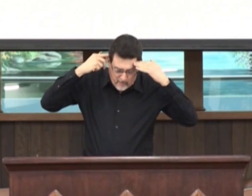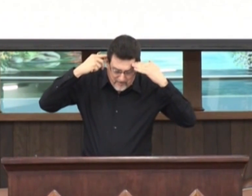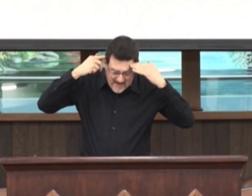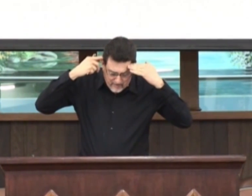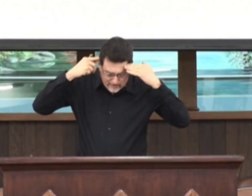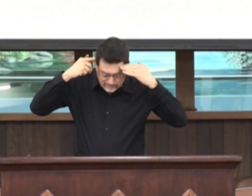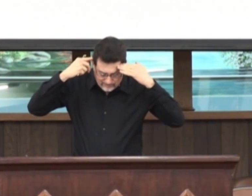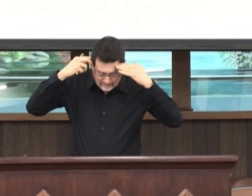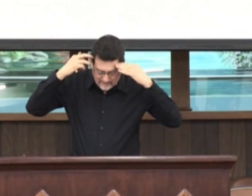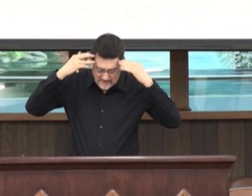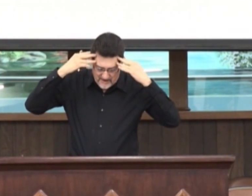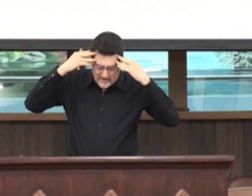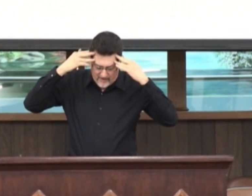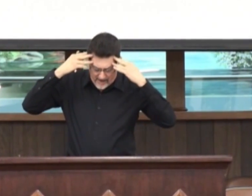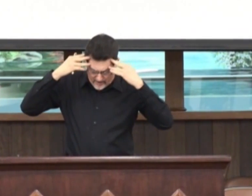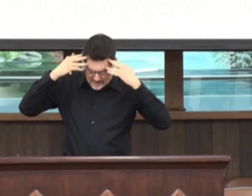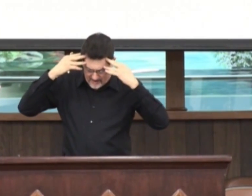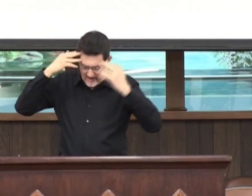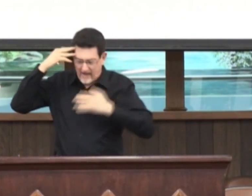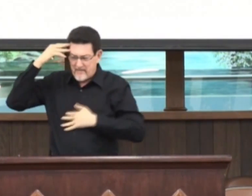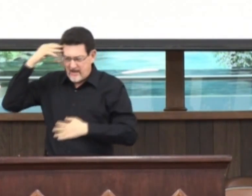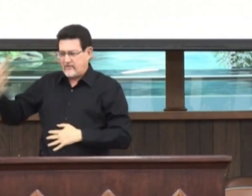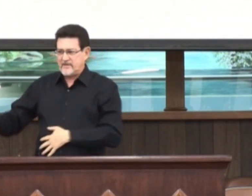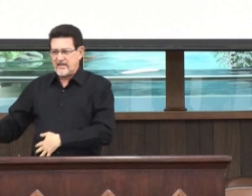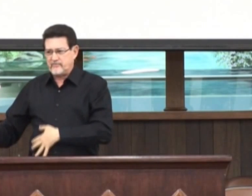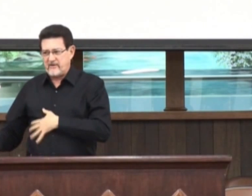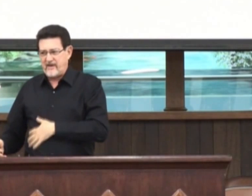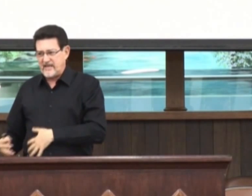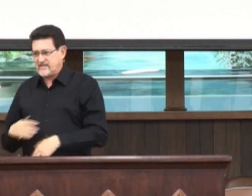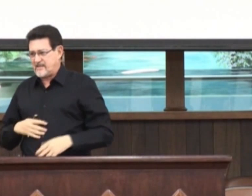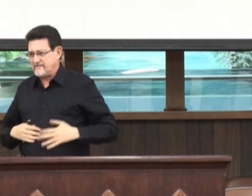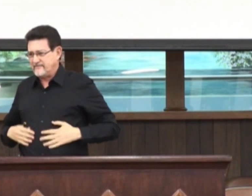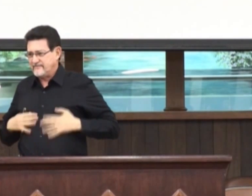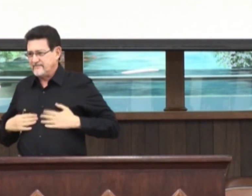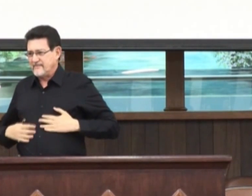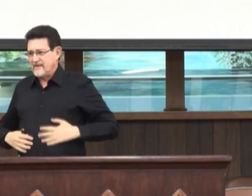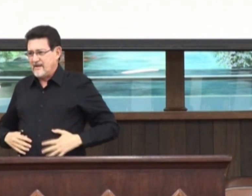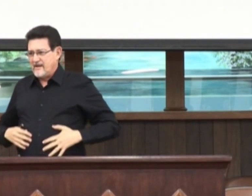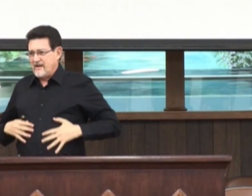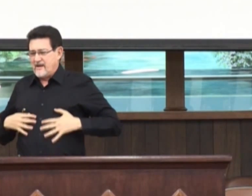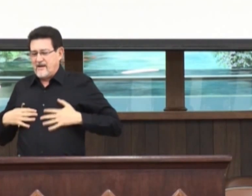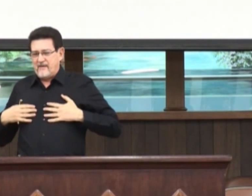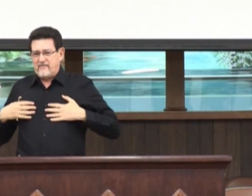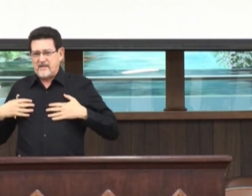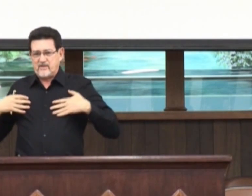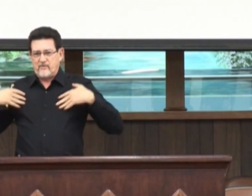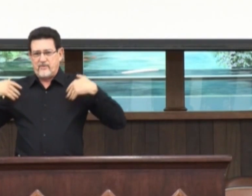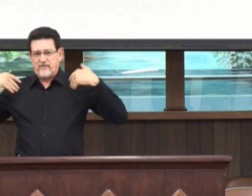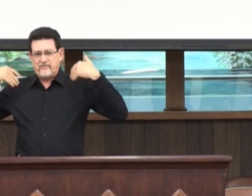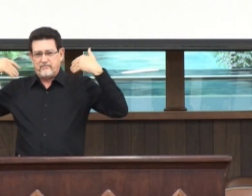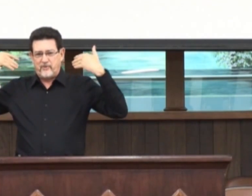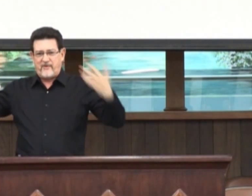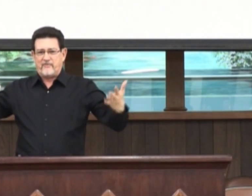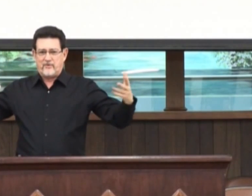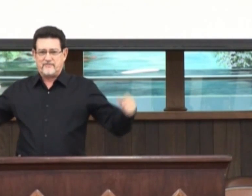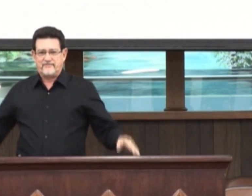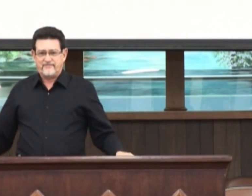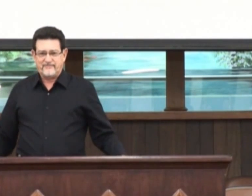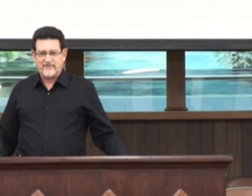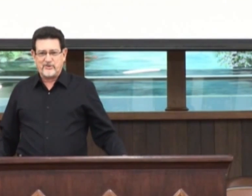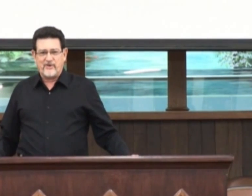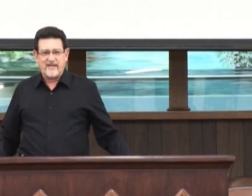eu fico brabo, eu quero que a minha vontade prevaleça. Mas por